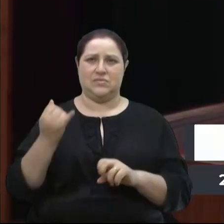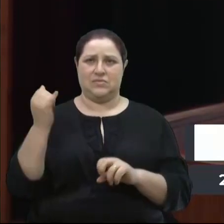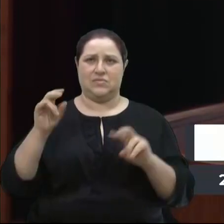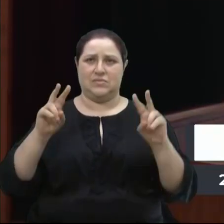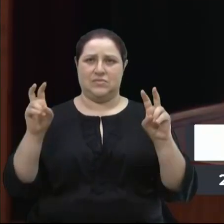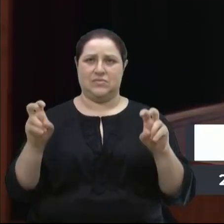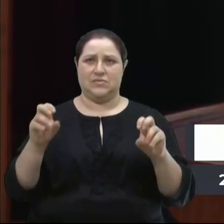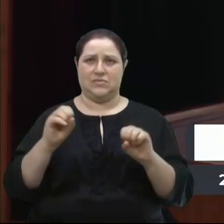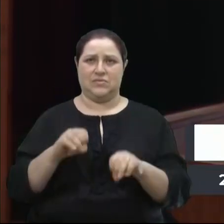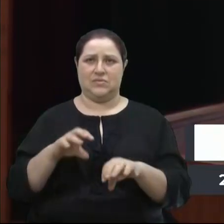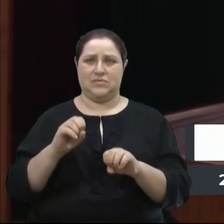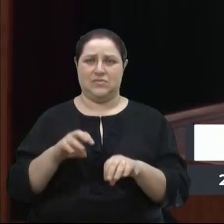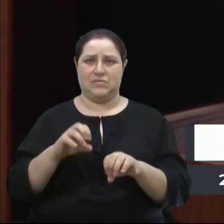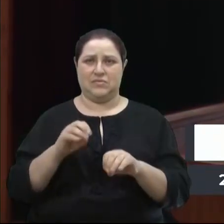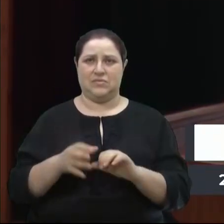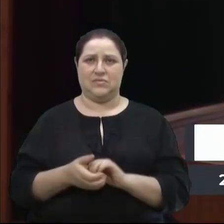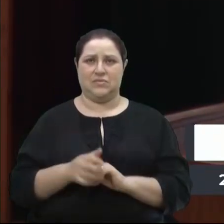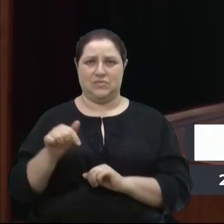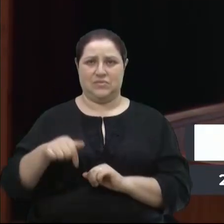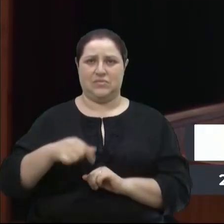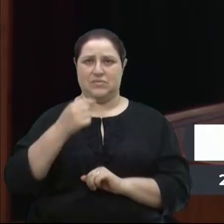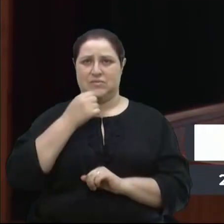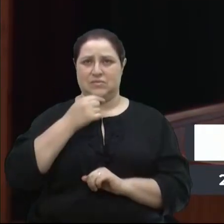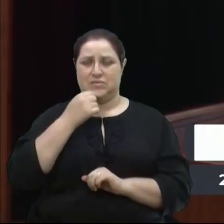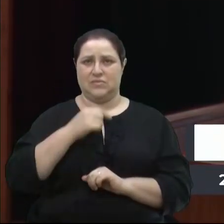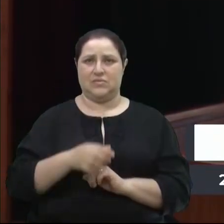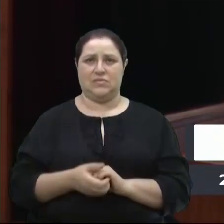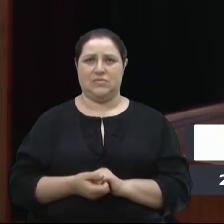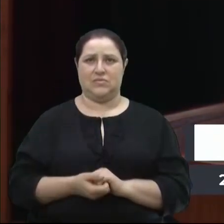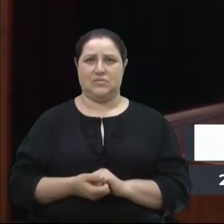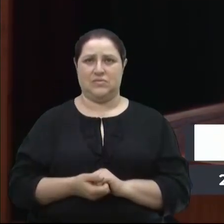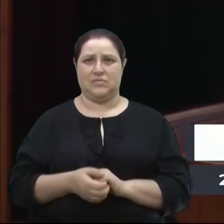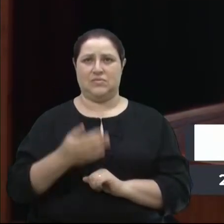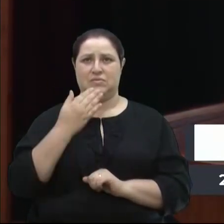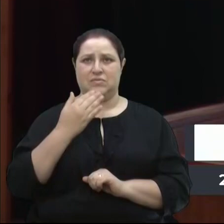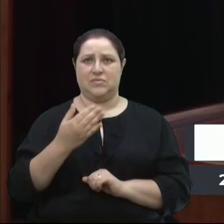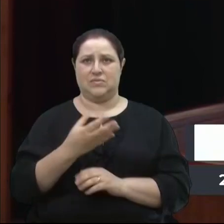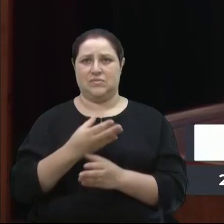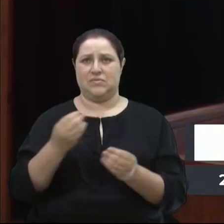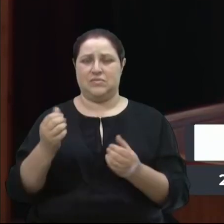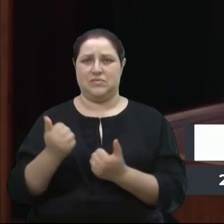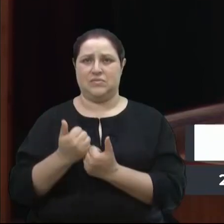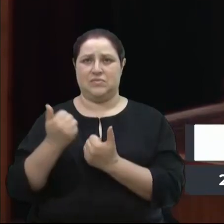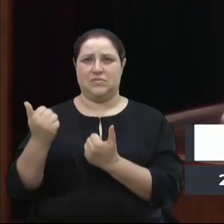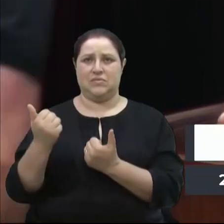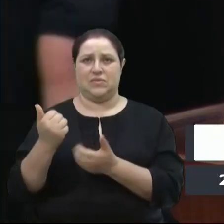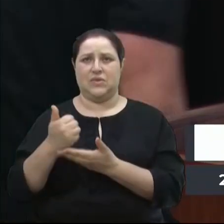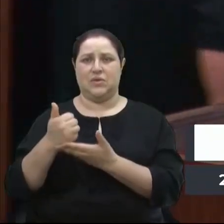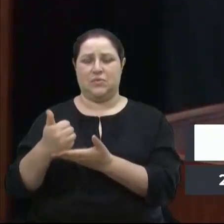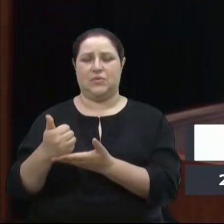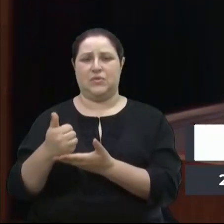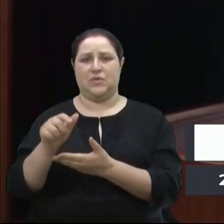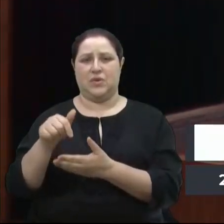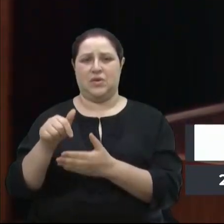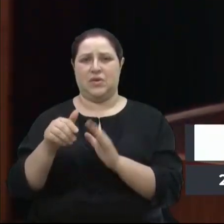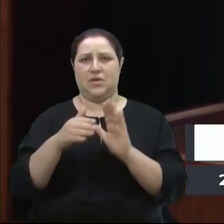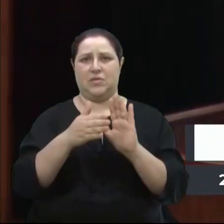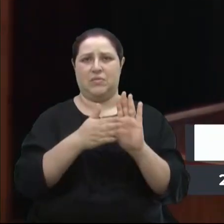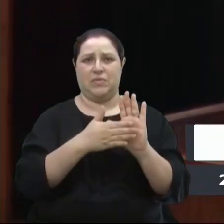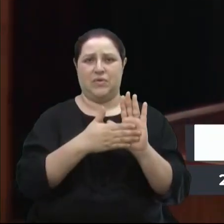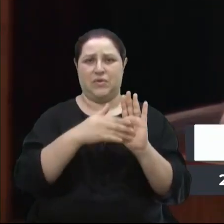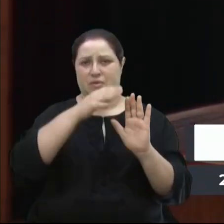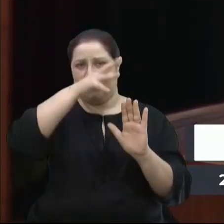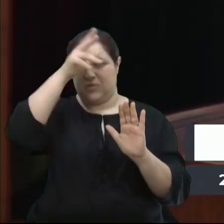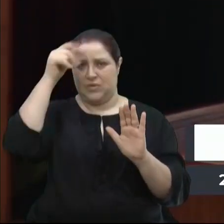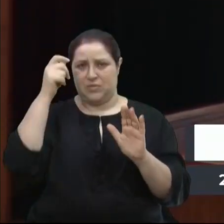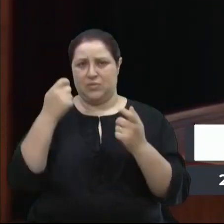da educação aqui em Caxias e pediria muito apoio, é uma pauta do município, é uma pauta que me